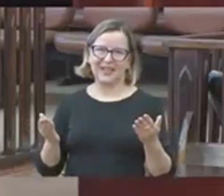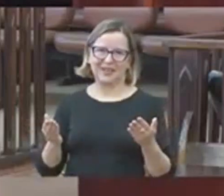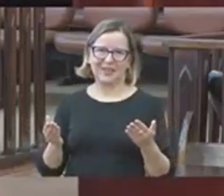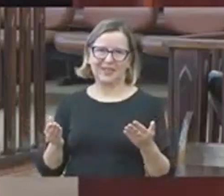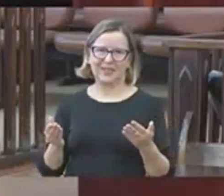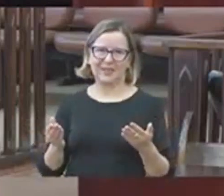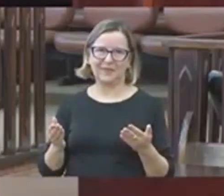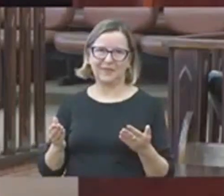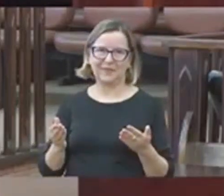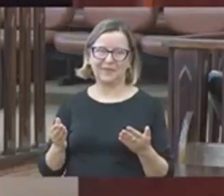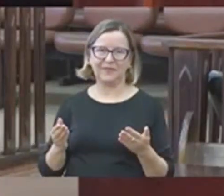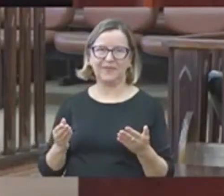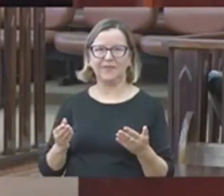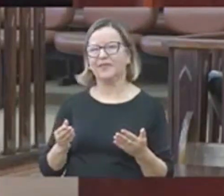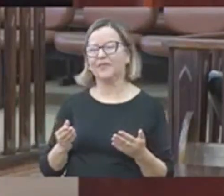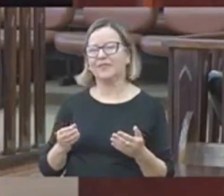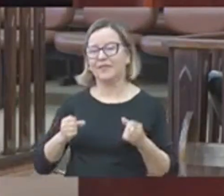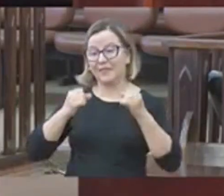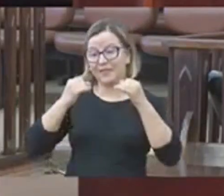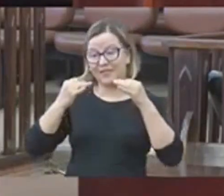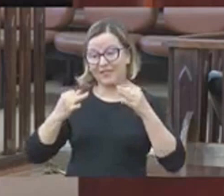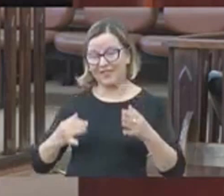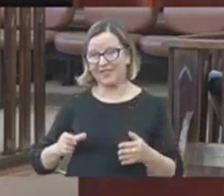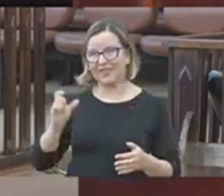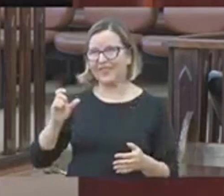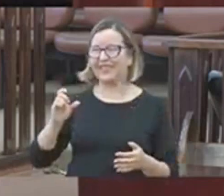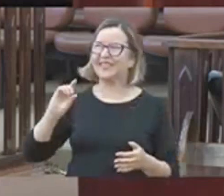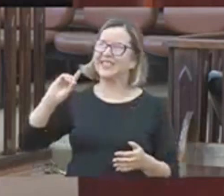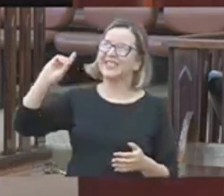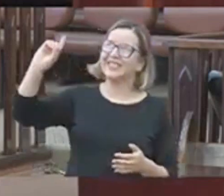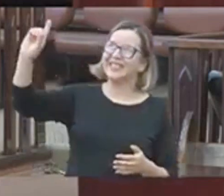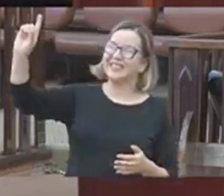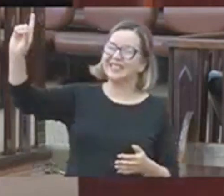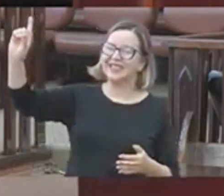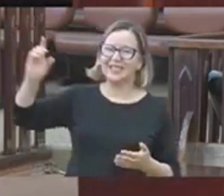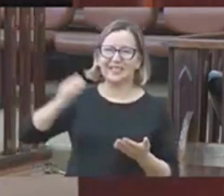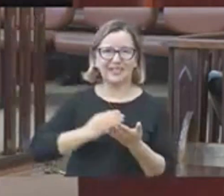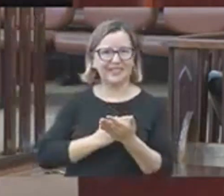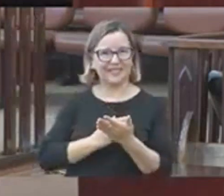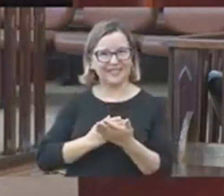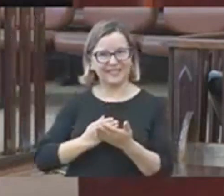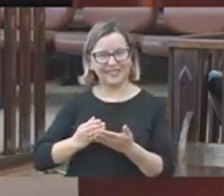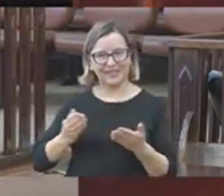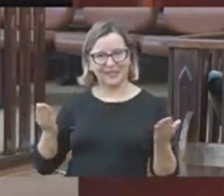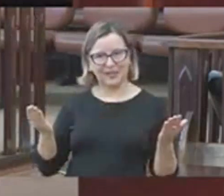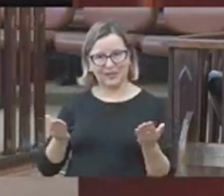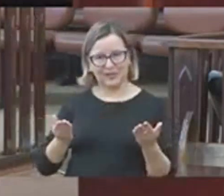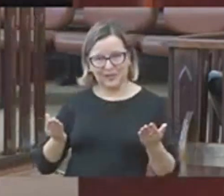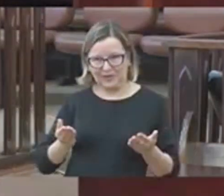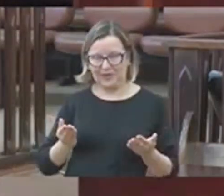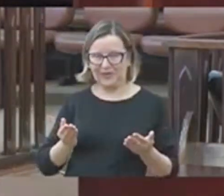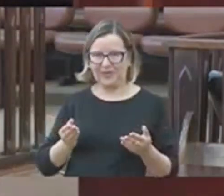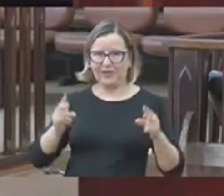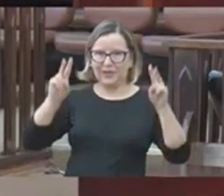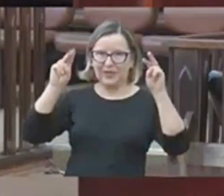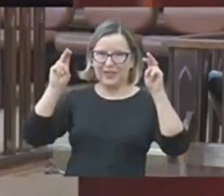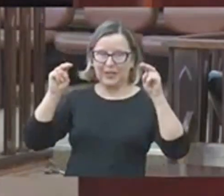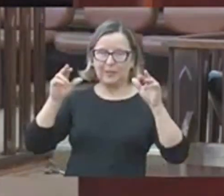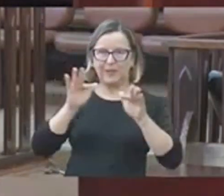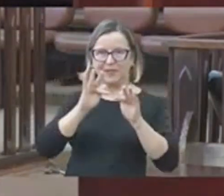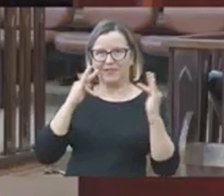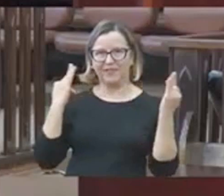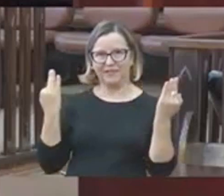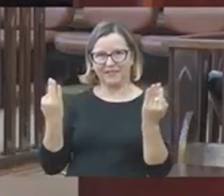Deus, e começando hoje, esta série de mensagens voltadas para a família,